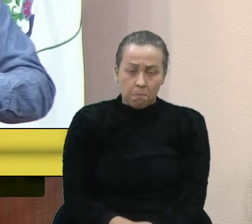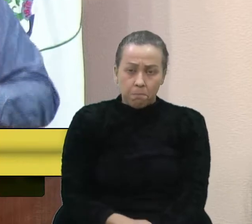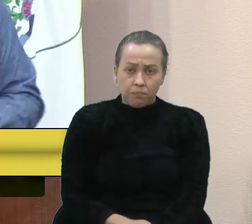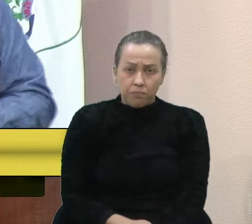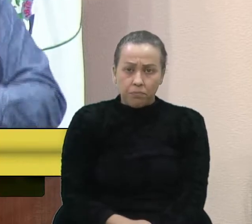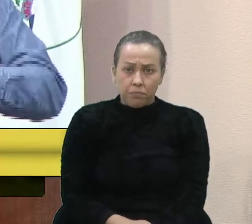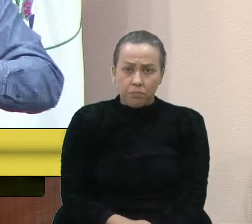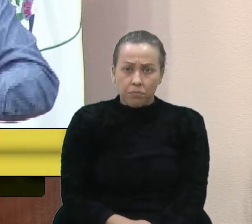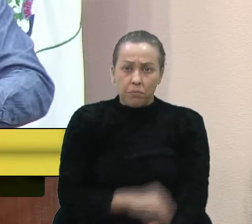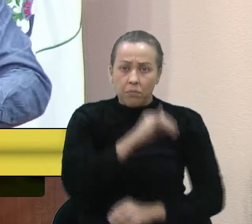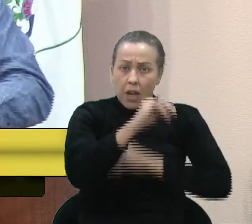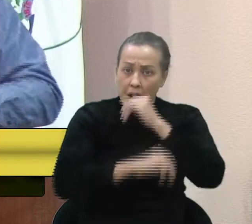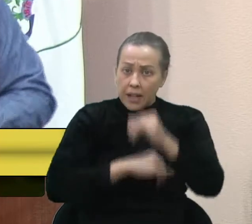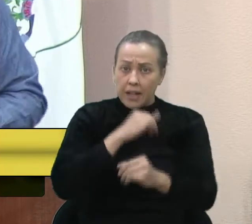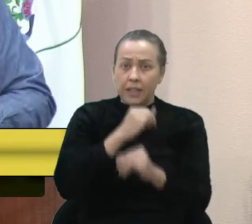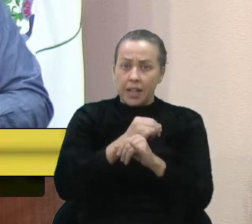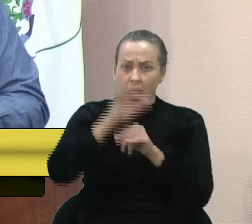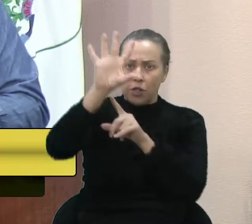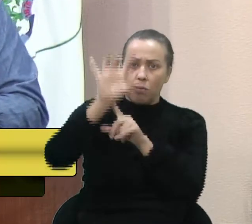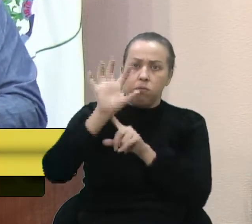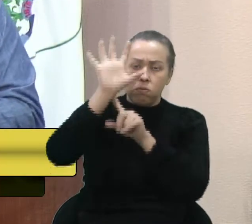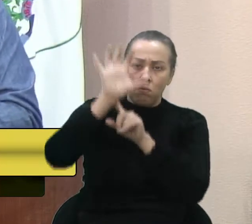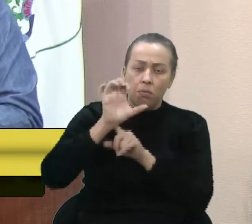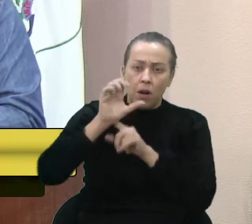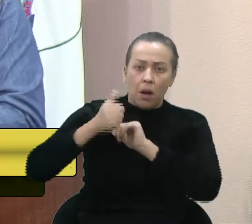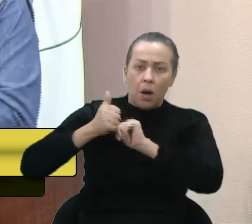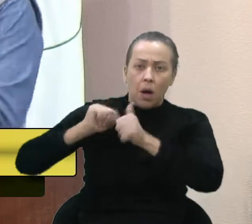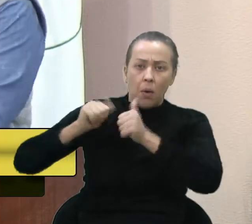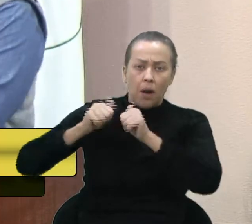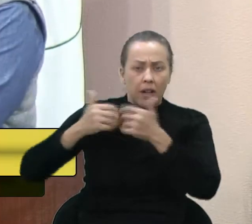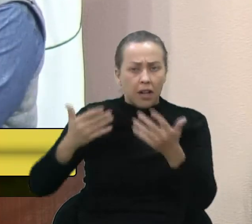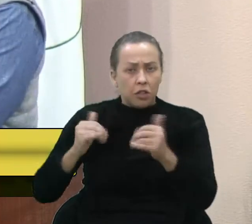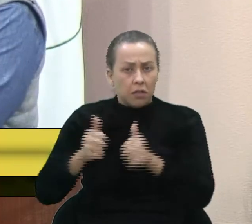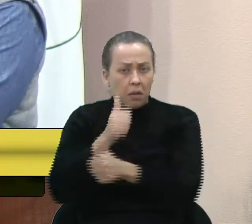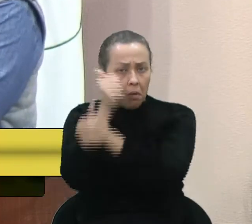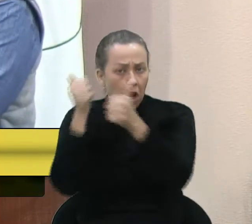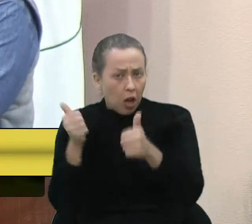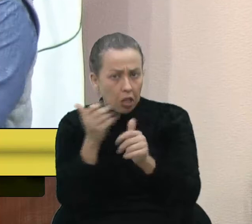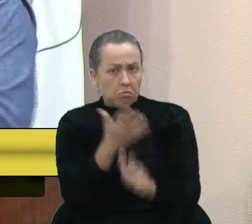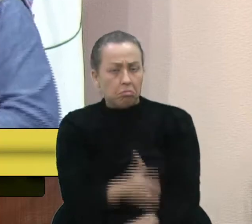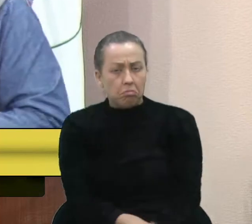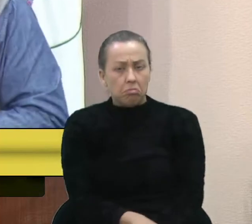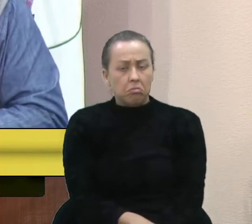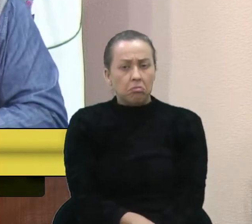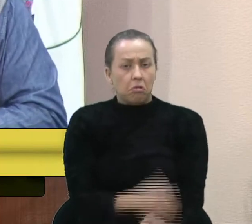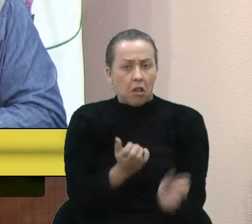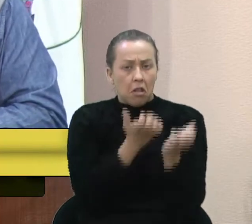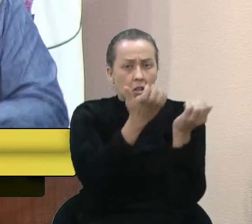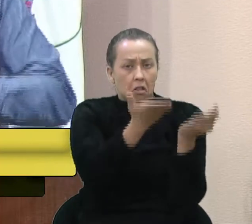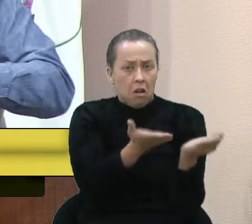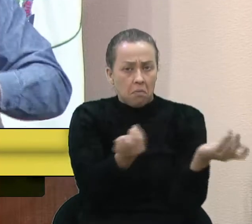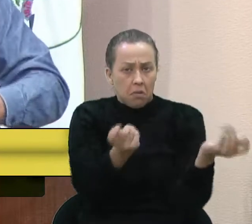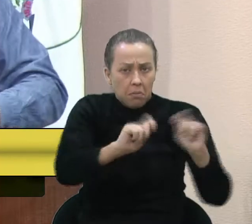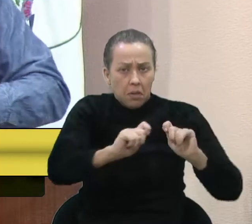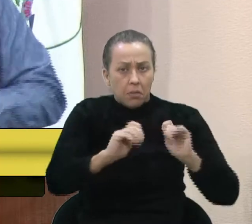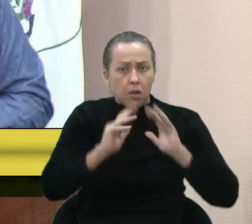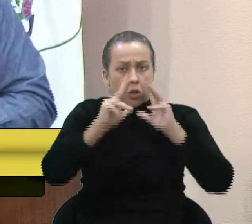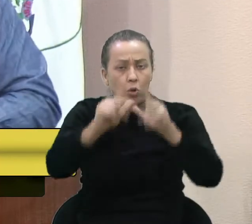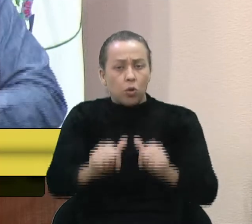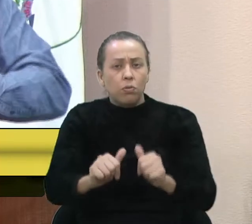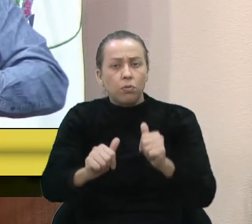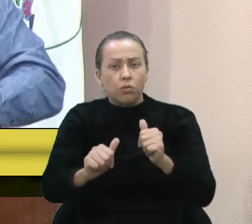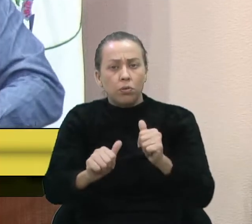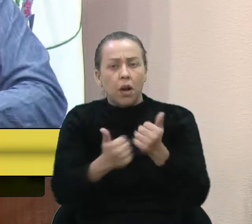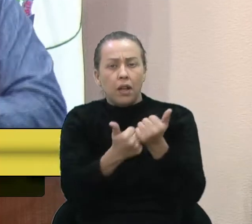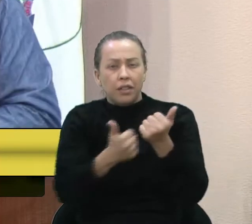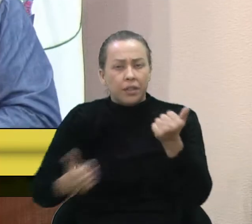a internet, a bandagem das escolas, né, efetivamente vai ser disponibilizada para que as equipes